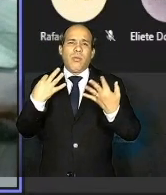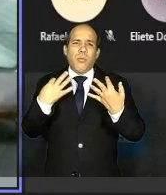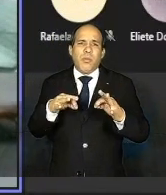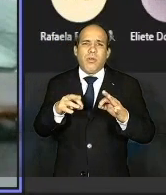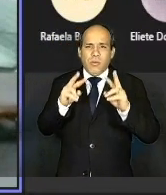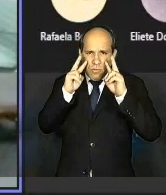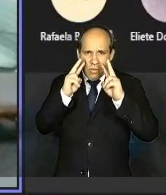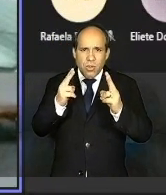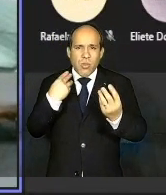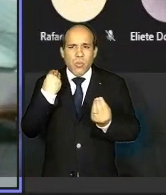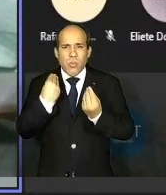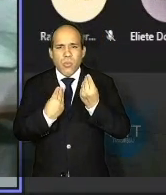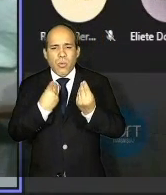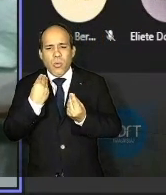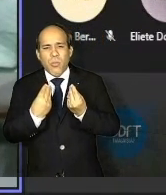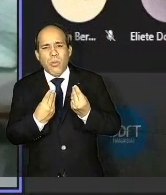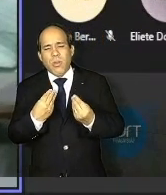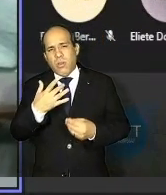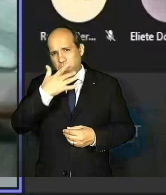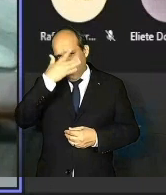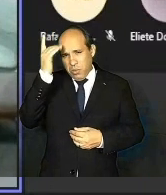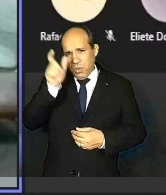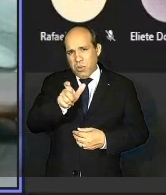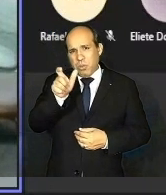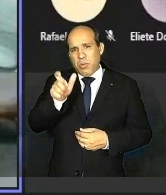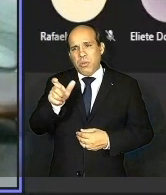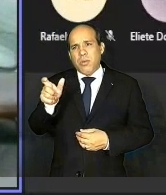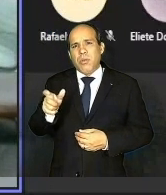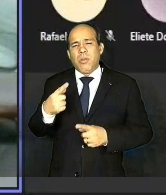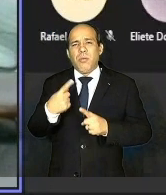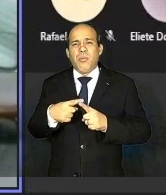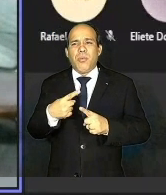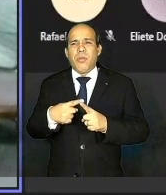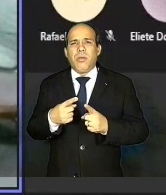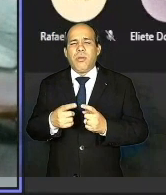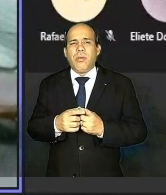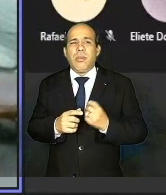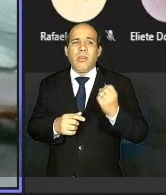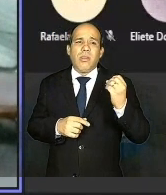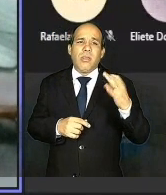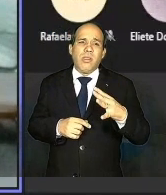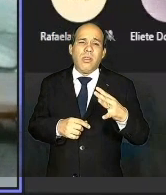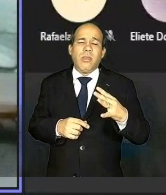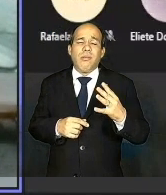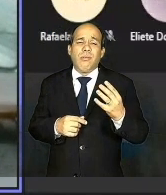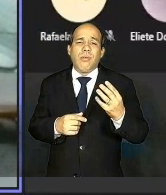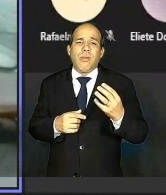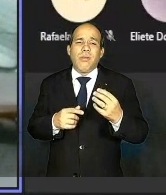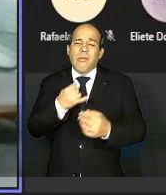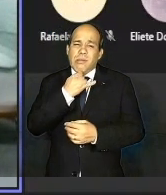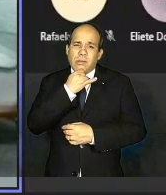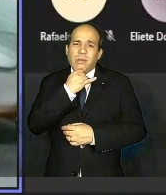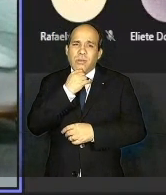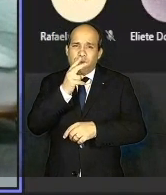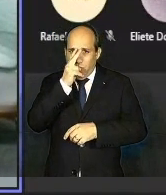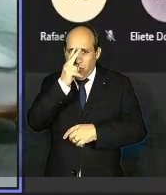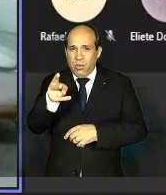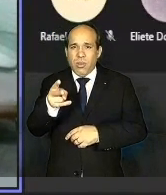de que realmente, né, olhando as condições das pessoas, quer queira, quer